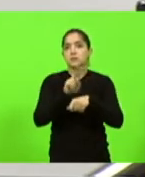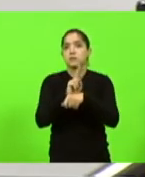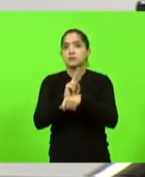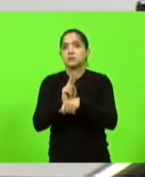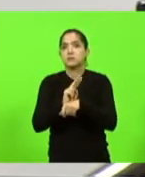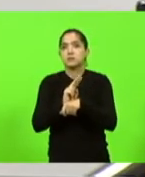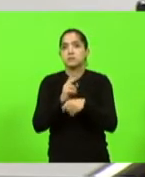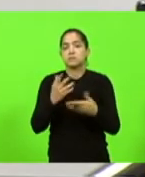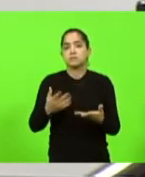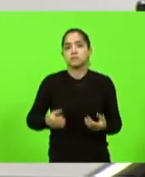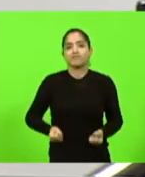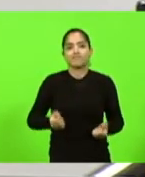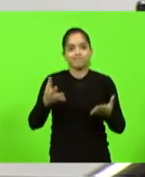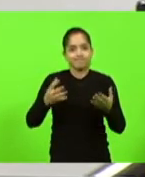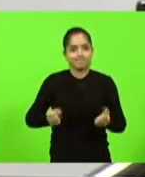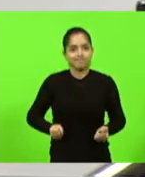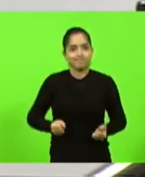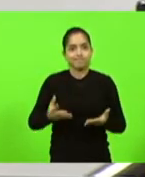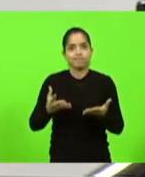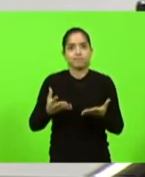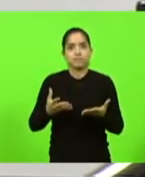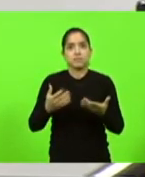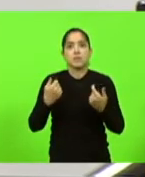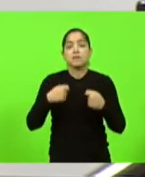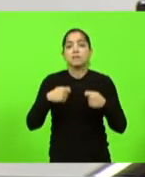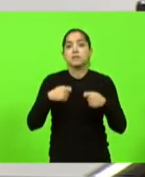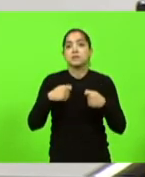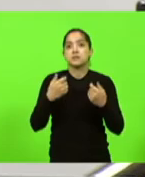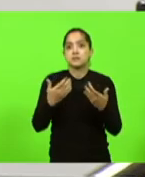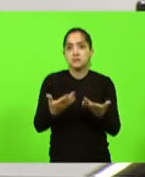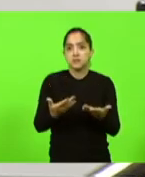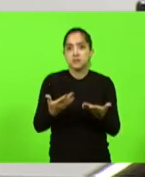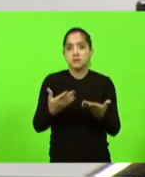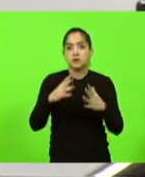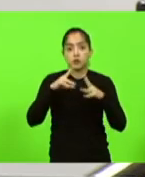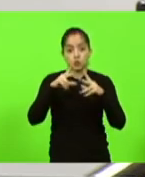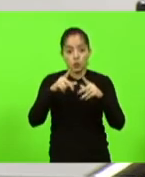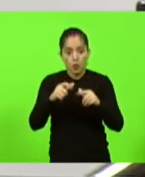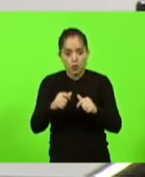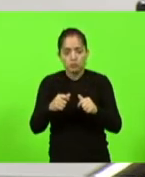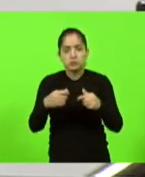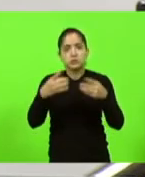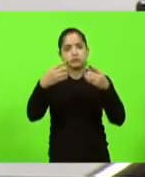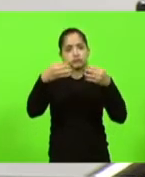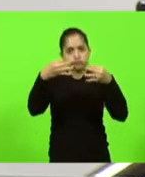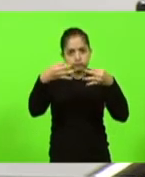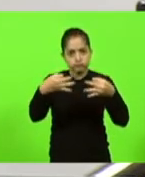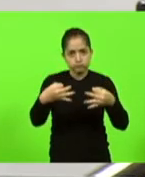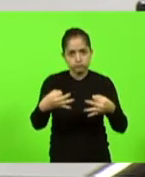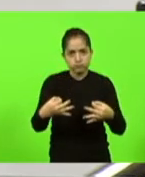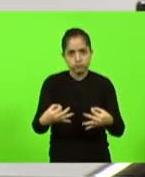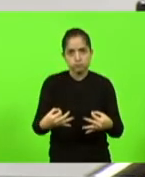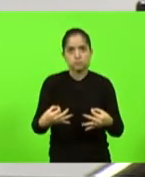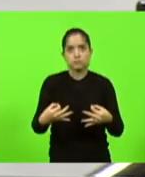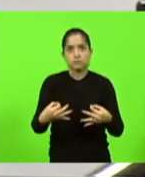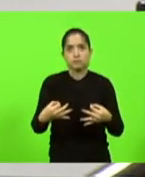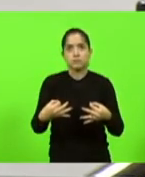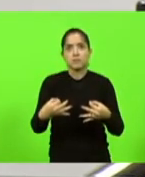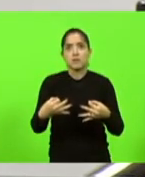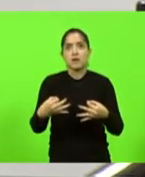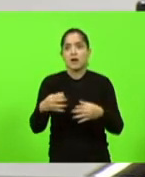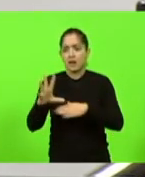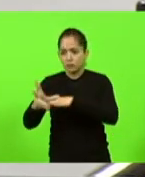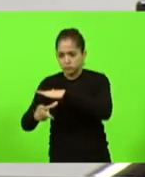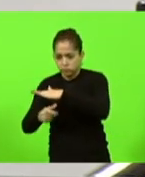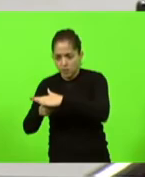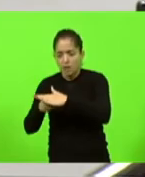fora. Nós temos que partir do pressuposto de que todos são honestos. Os desonestos, esses sim têm que ser processados